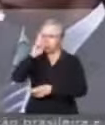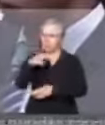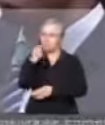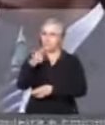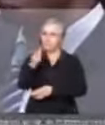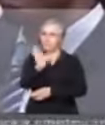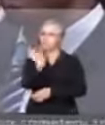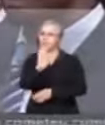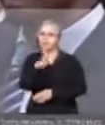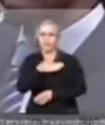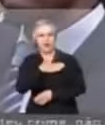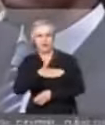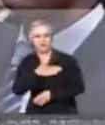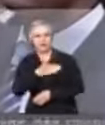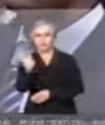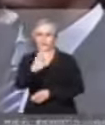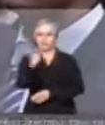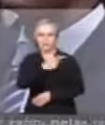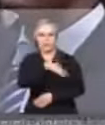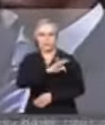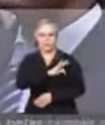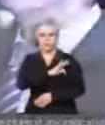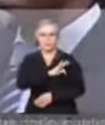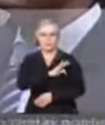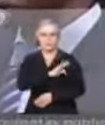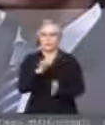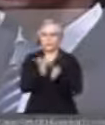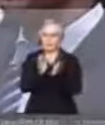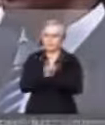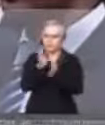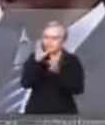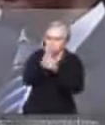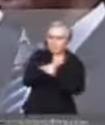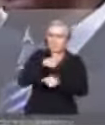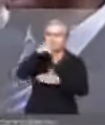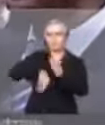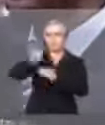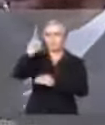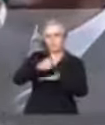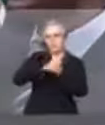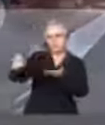tchau para essa querida e tchau ao PT, partido das trevas, eu voto sim ao impeachment, seu